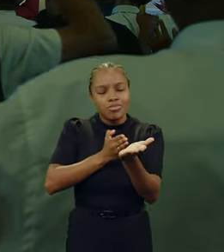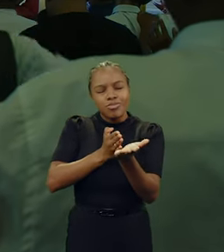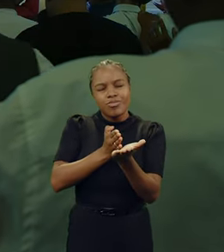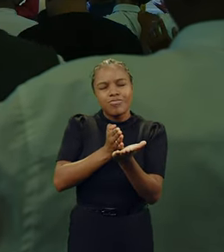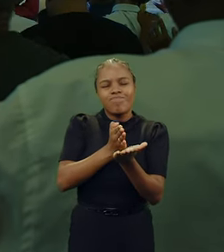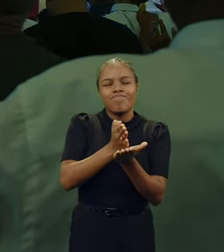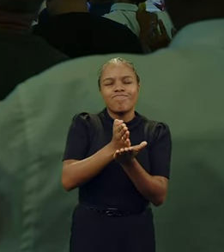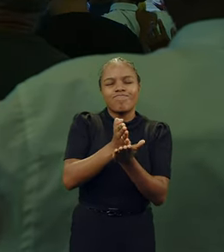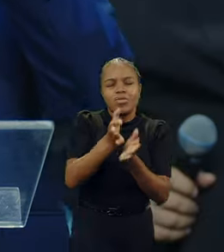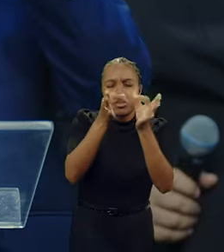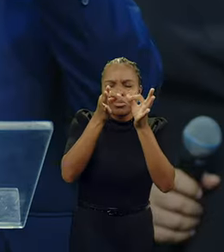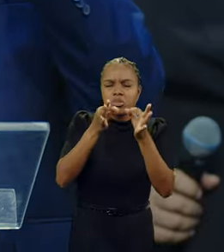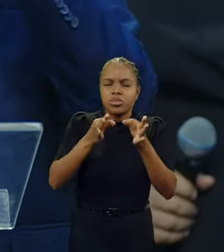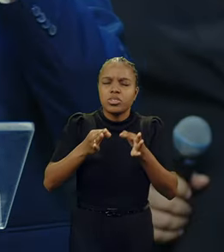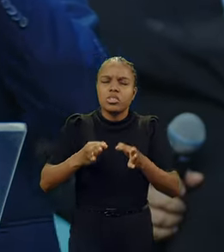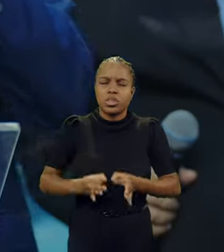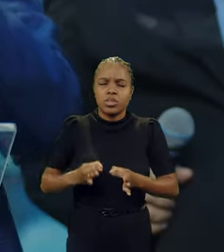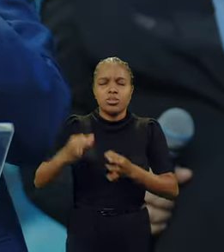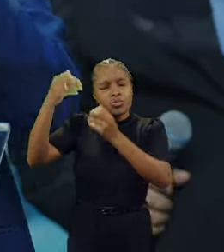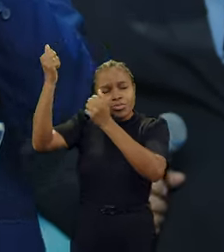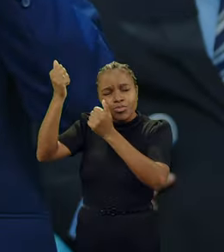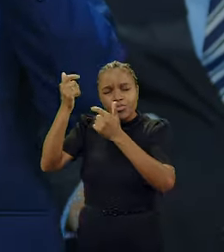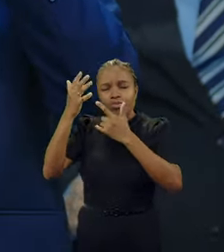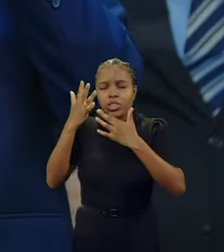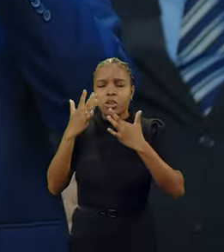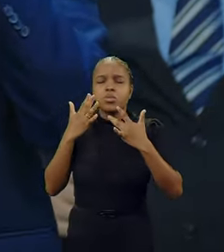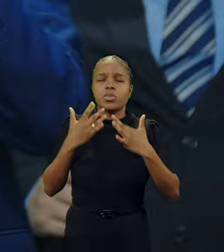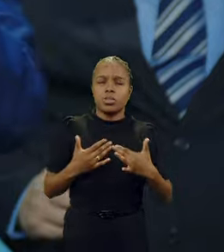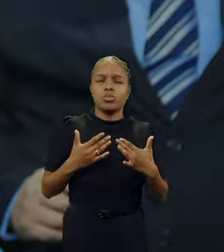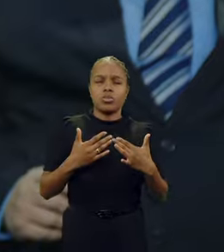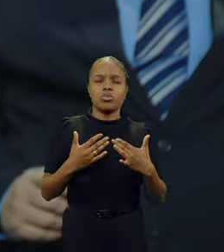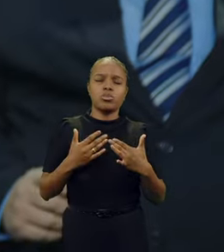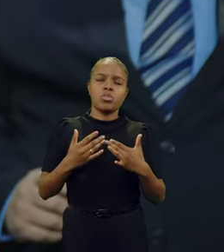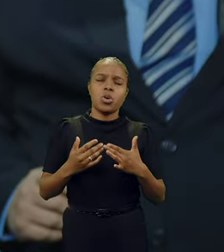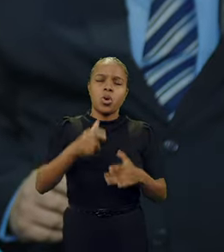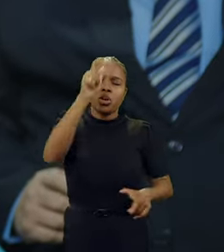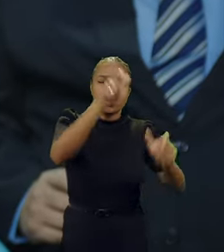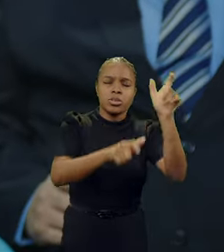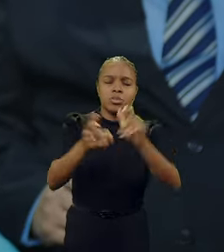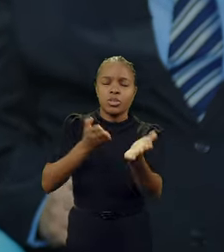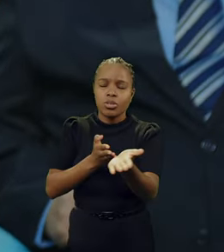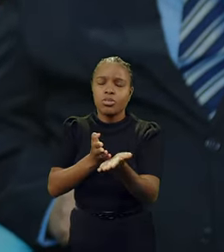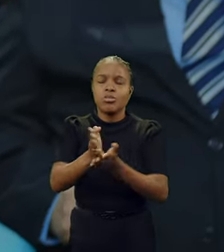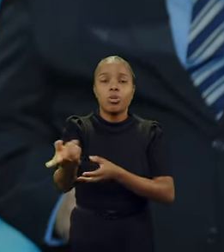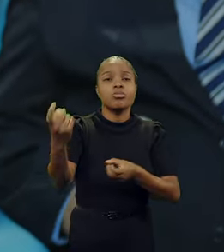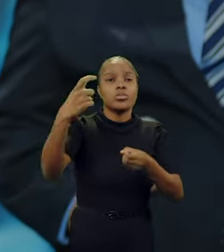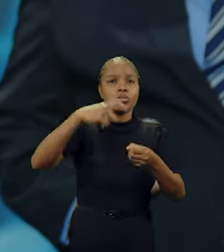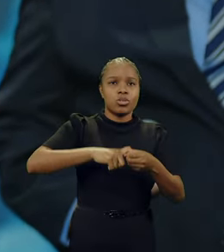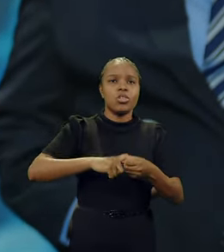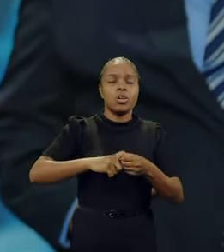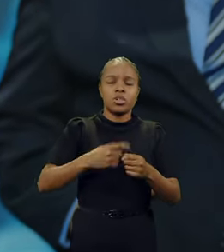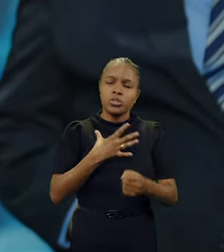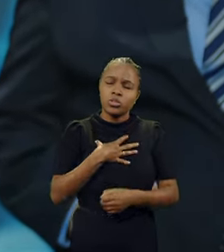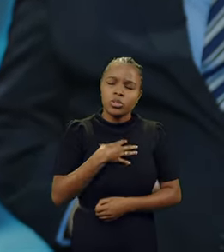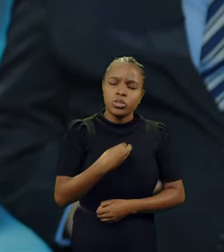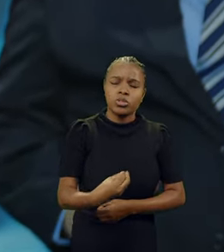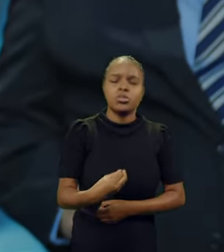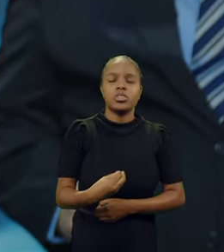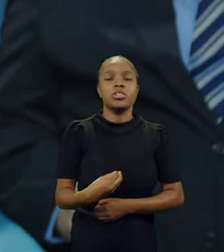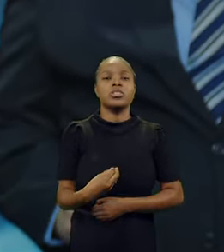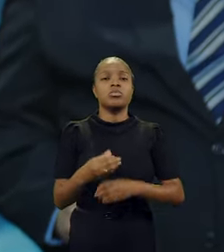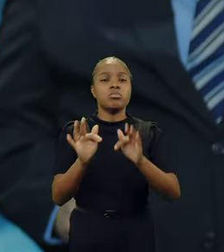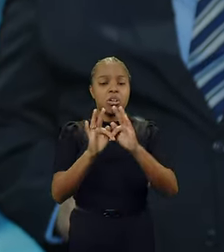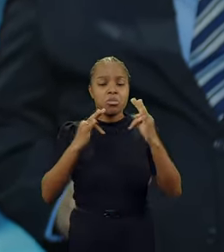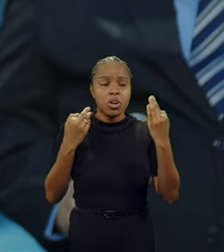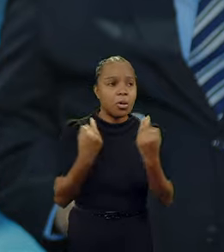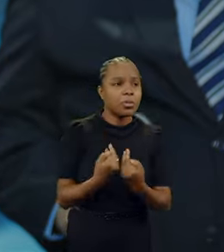as veredas, traz ao lugar, traz ao caminho da tua graça os nossos filhos, os nossos parentes.